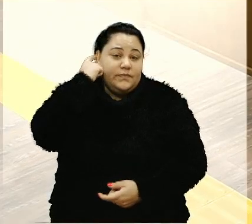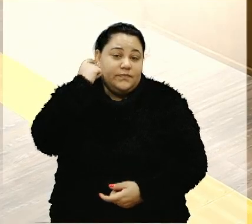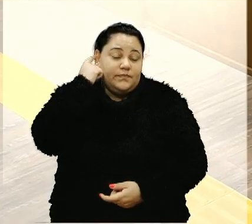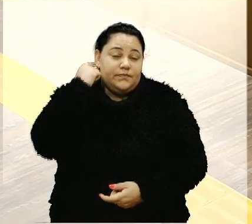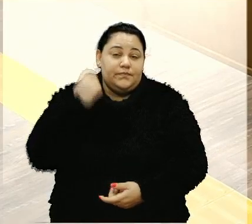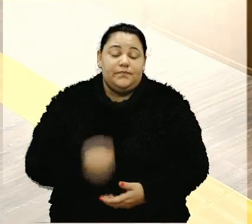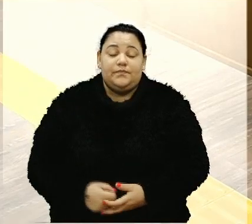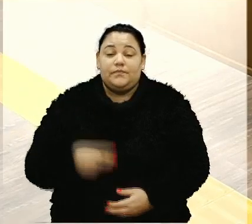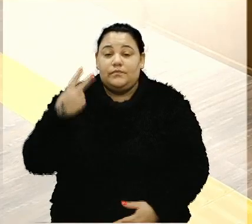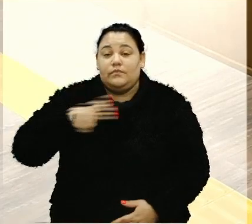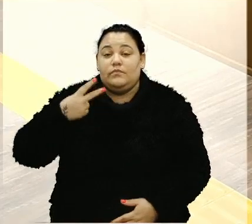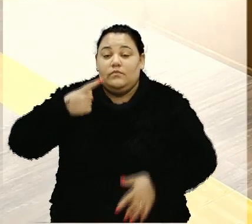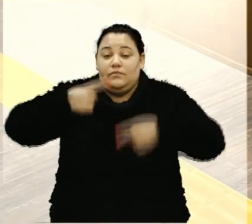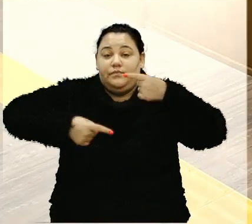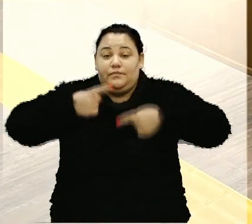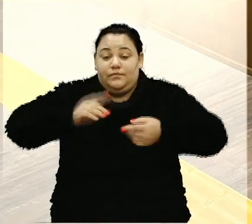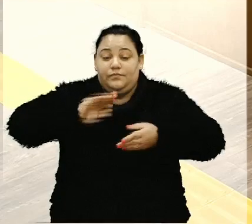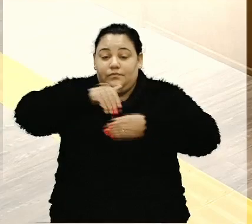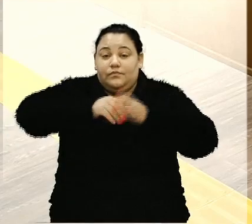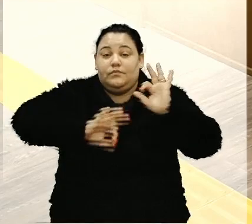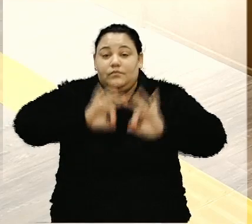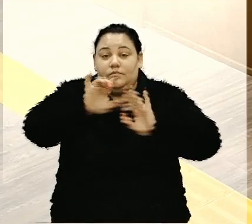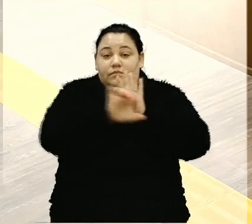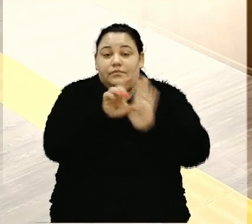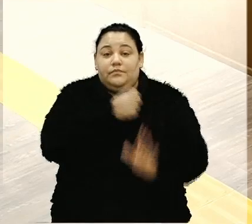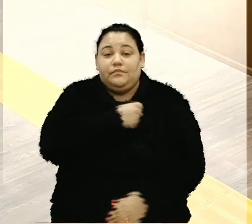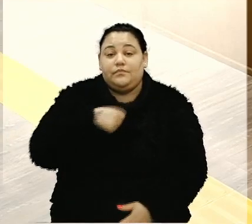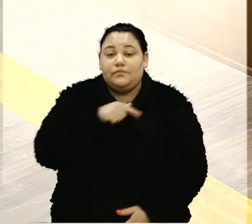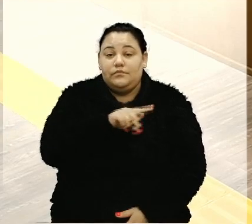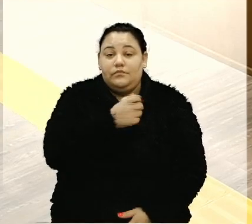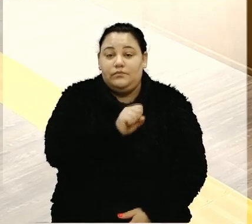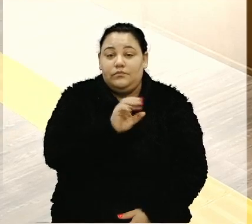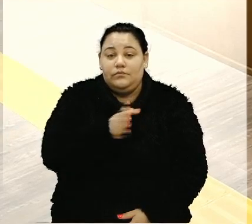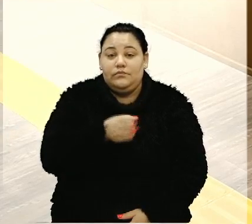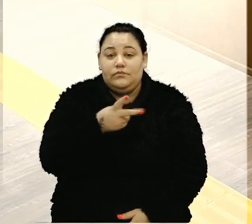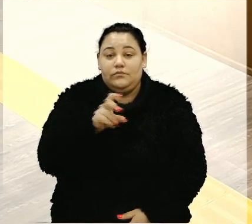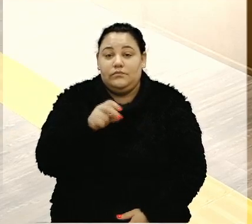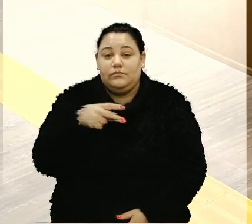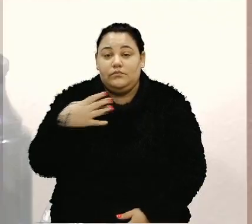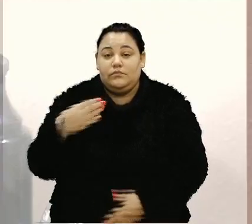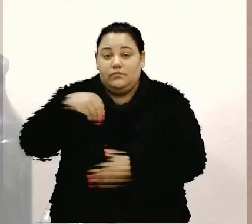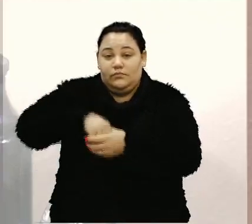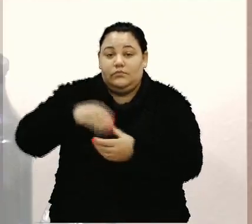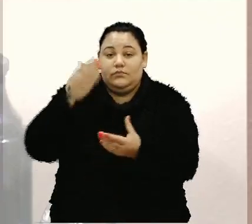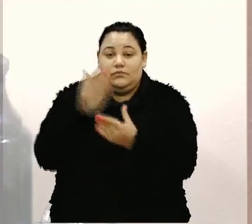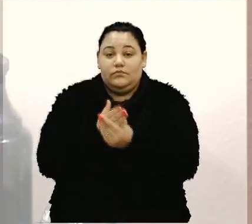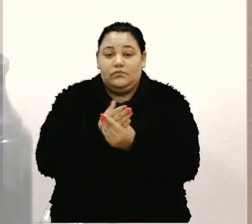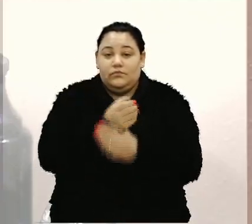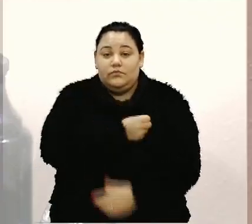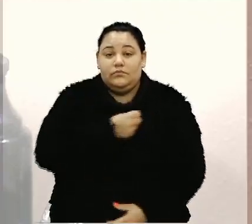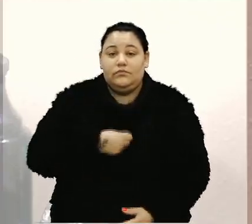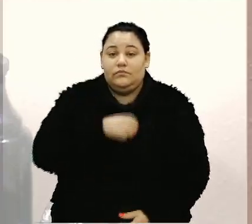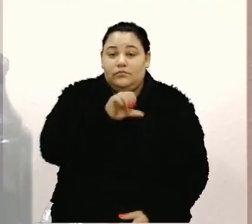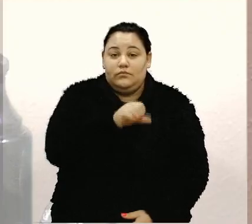Em segunda discussão e votação, projeto de lei número 78/2024, contido no processo número